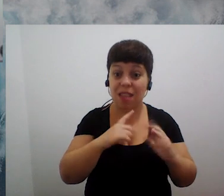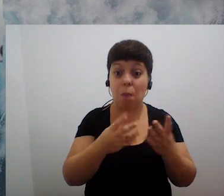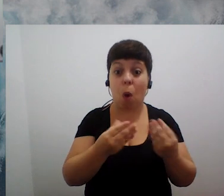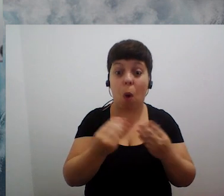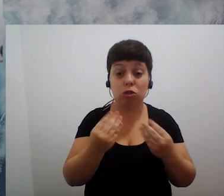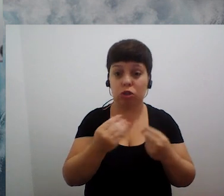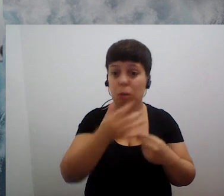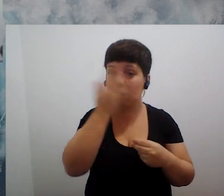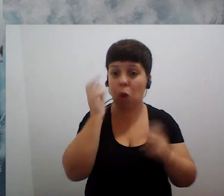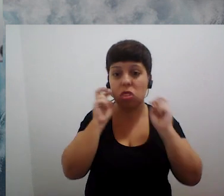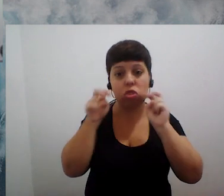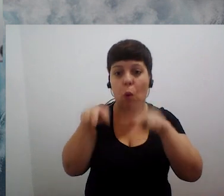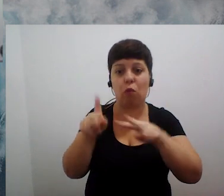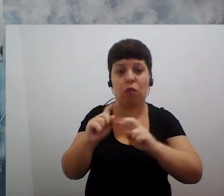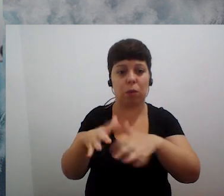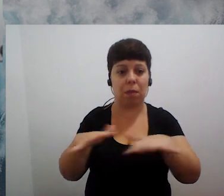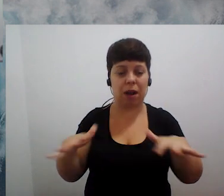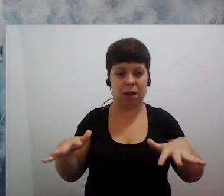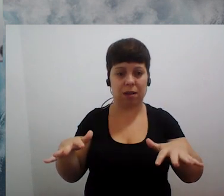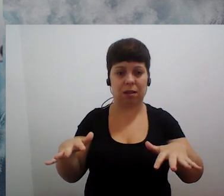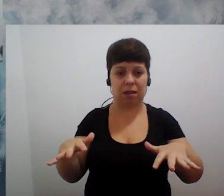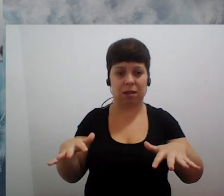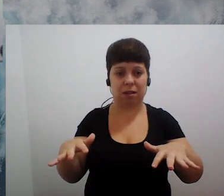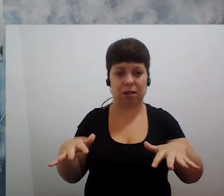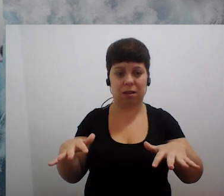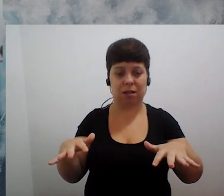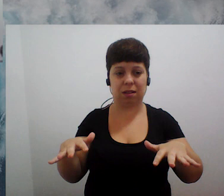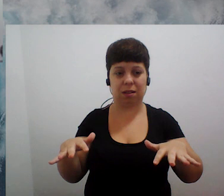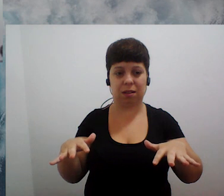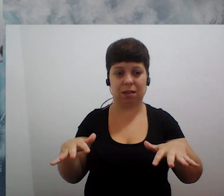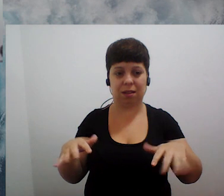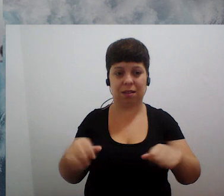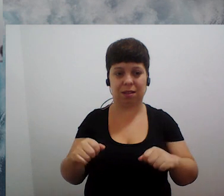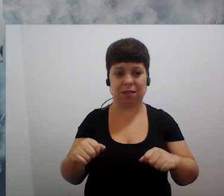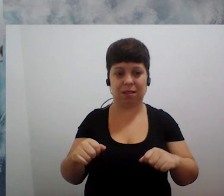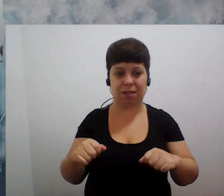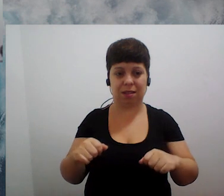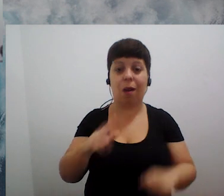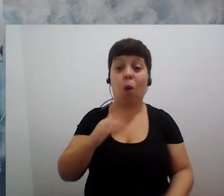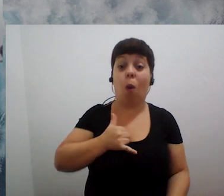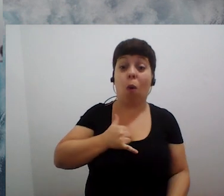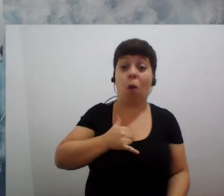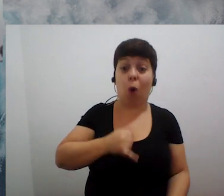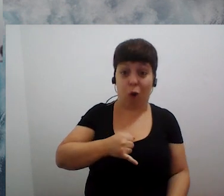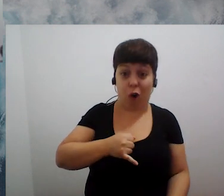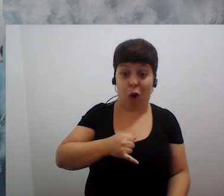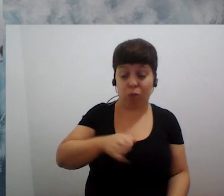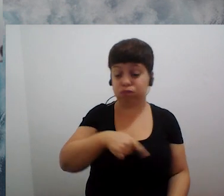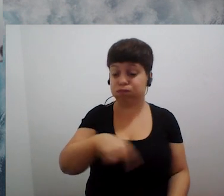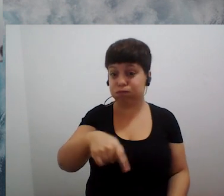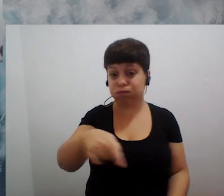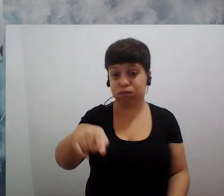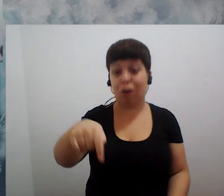nem viu o mar. Assim, o cocô do menor aqui já viu o mar. Mas essa pessoa, essa criança, nunca